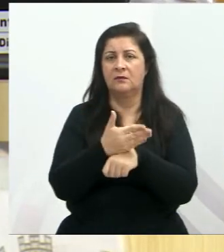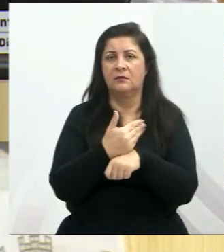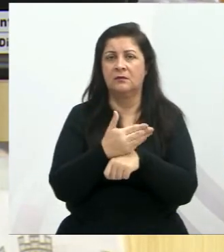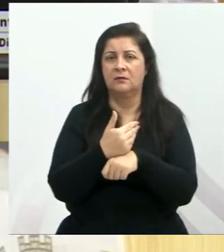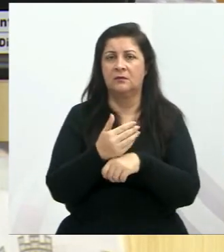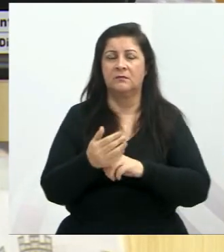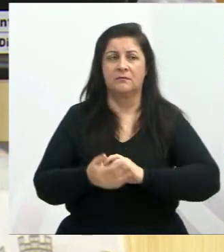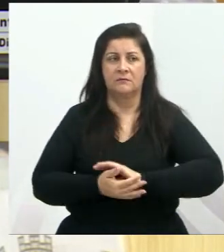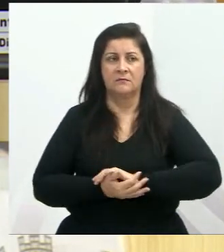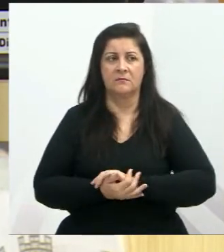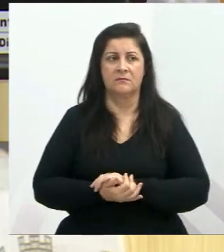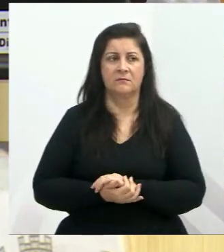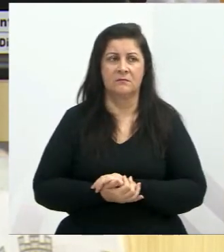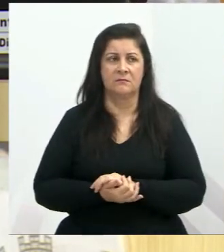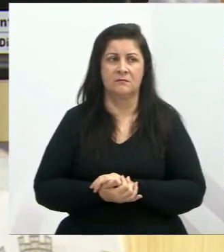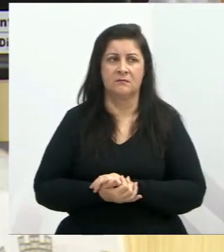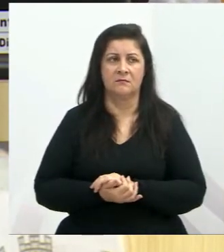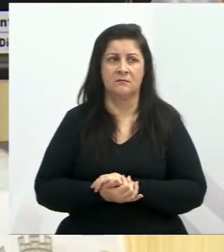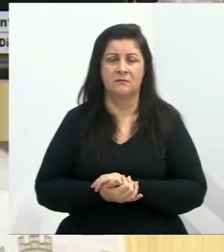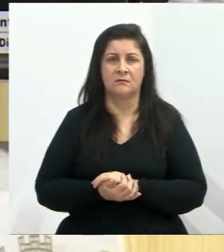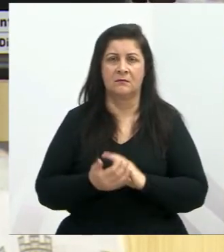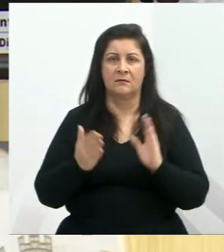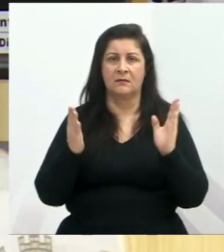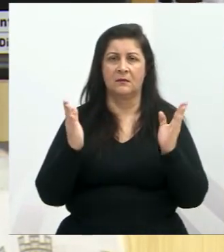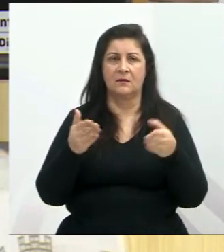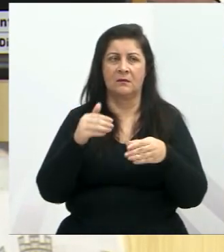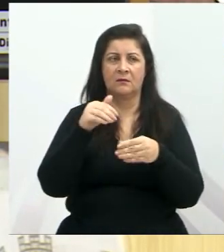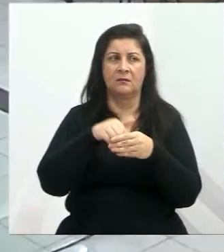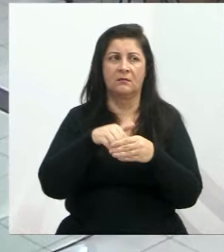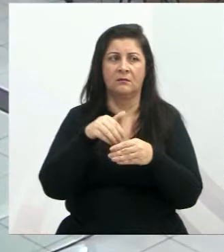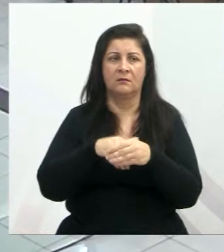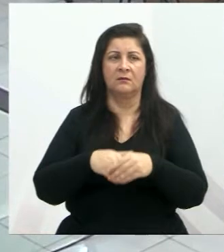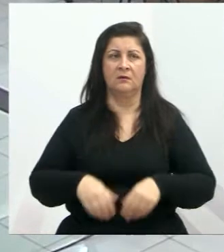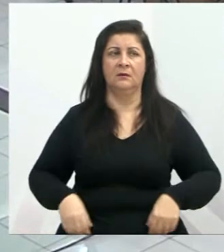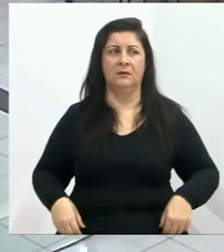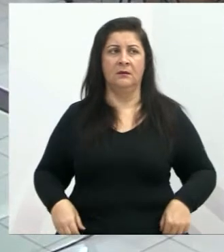ele vai ser colocado agora em votação.